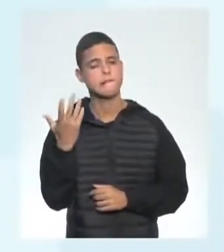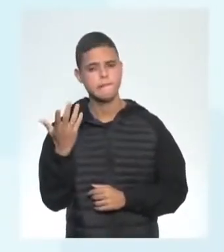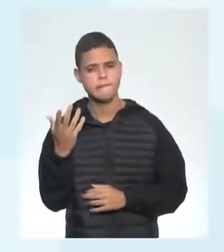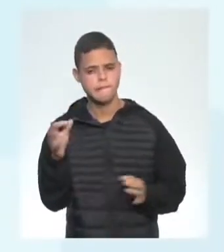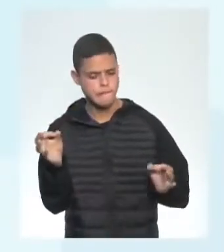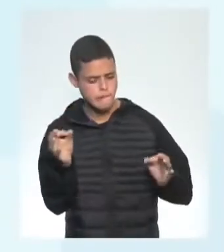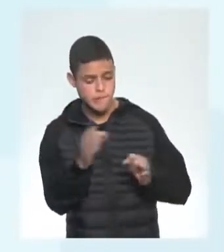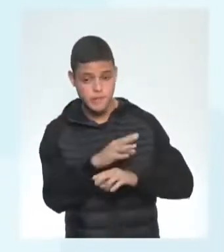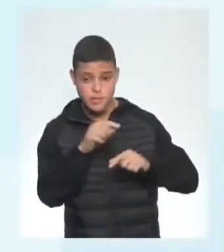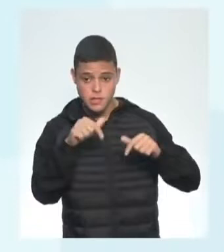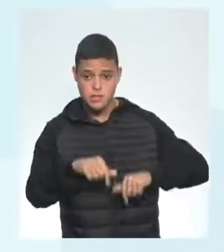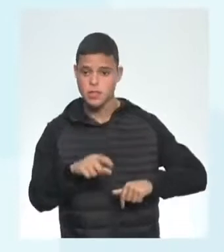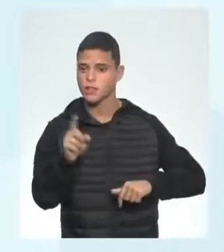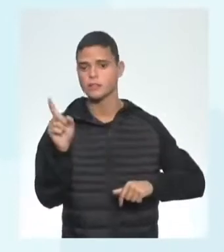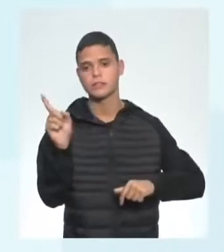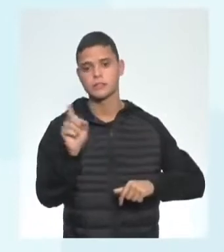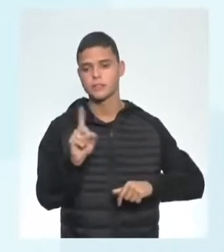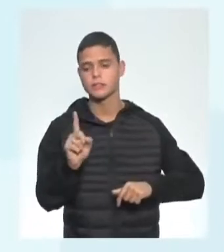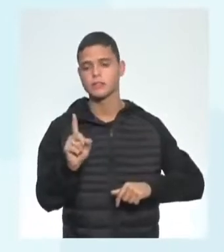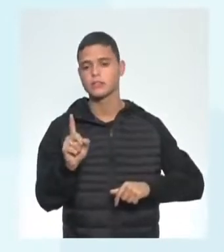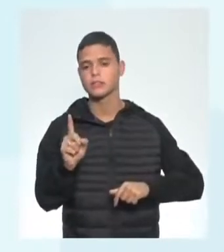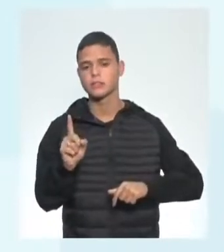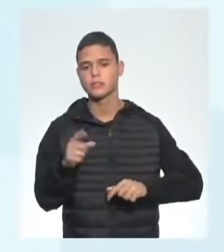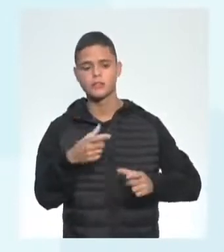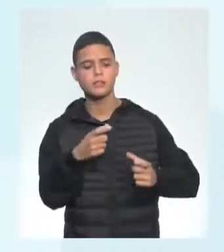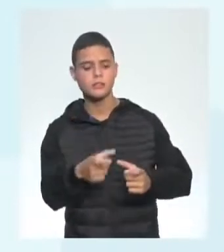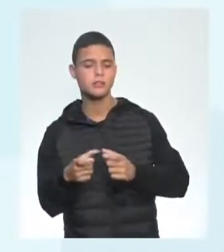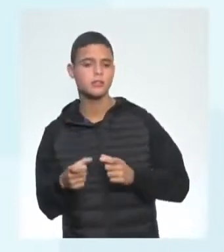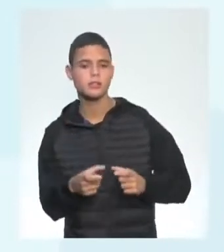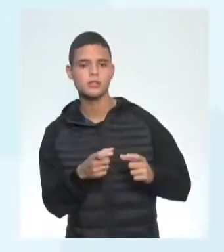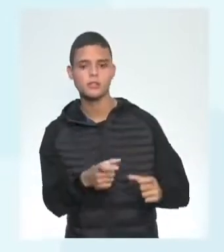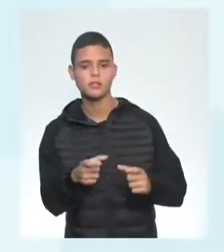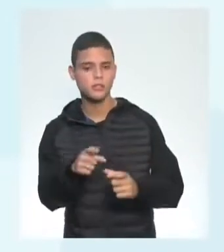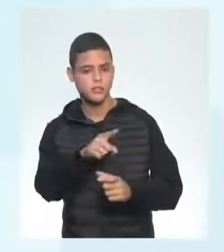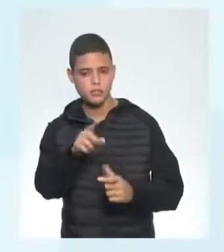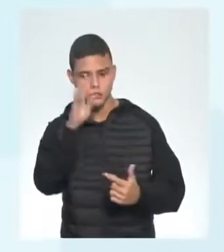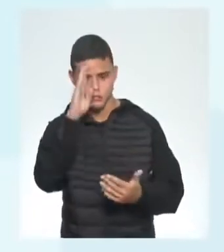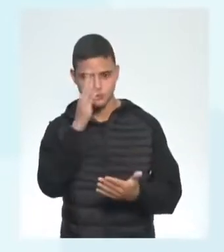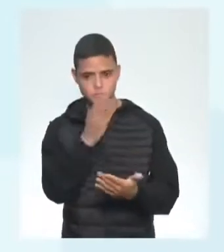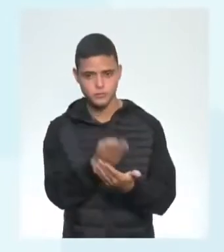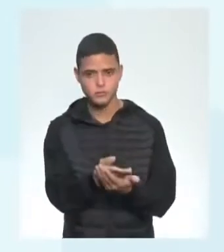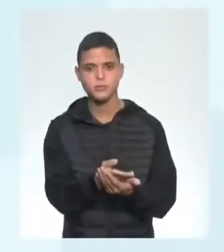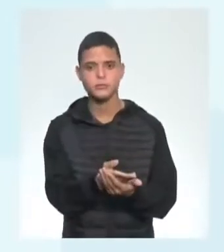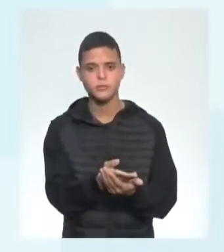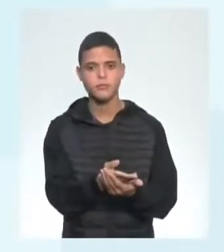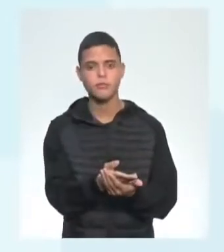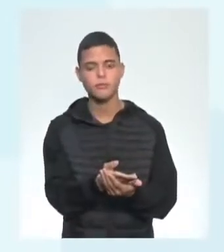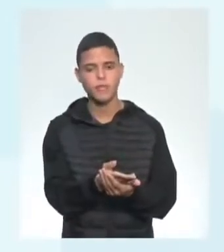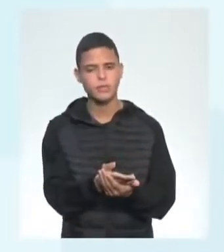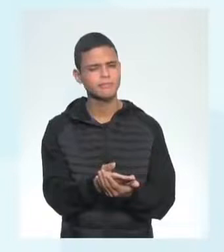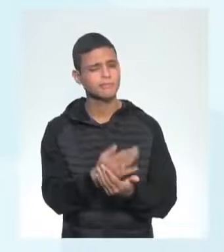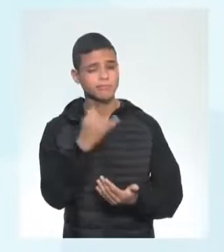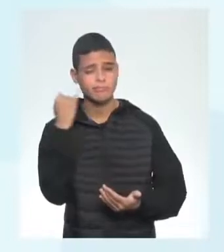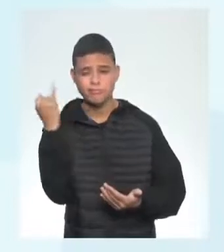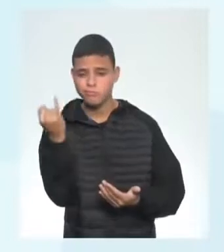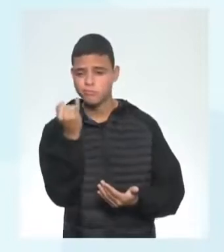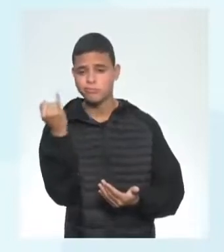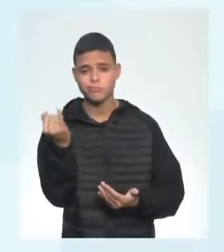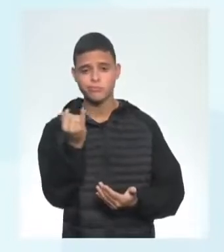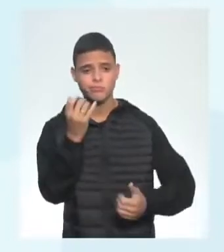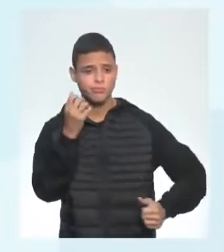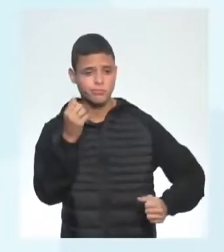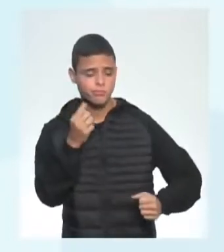encerrá-la aqui, nesse momento. Quais locais você acredita que foram essenciais para a